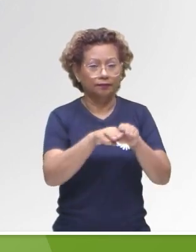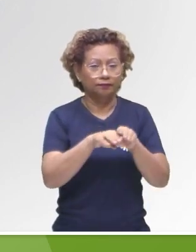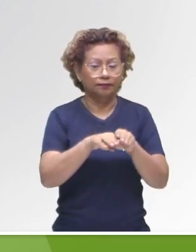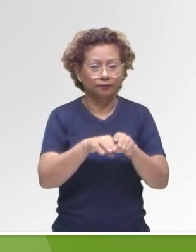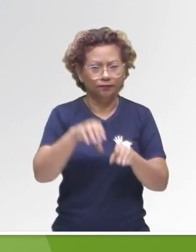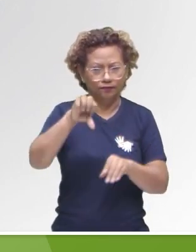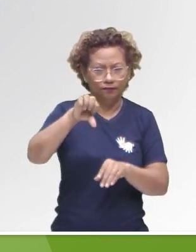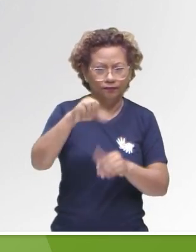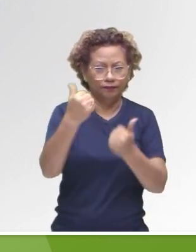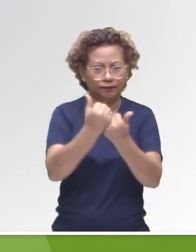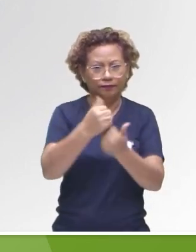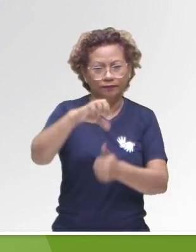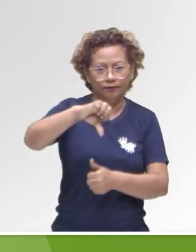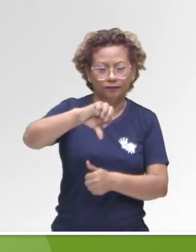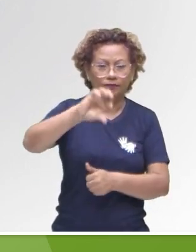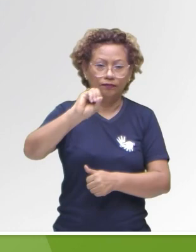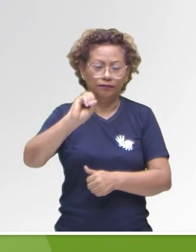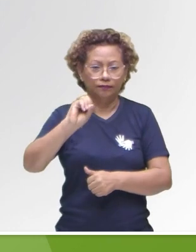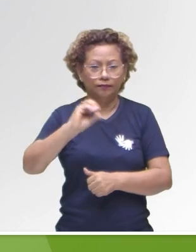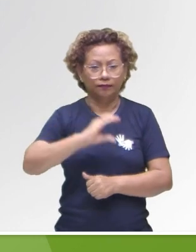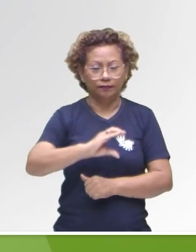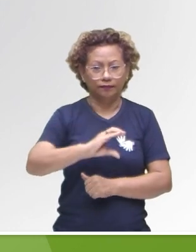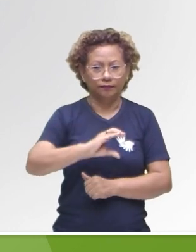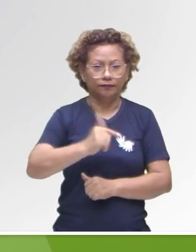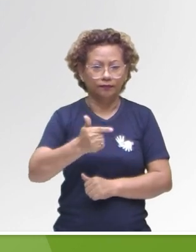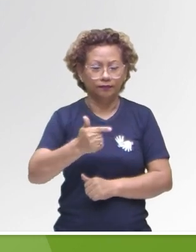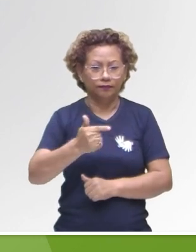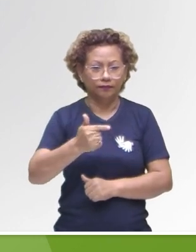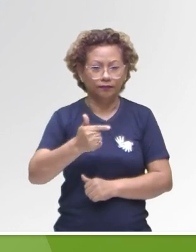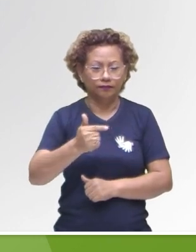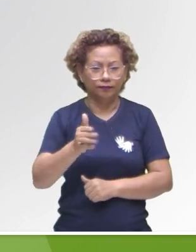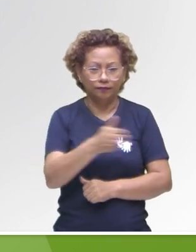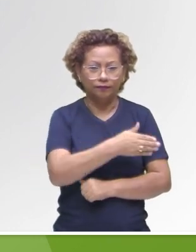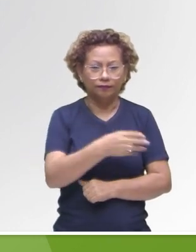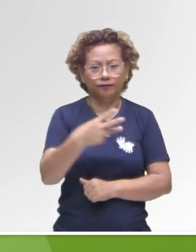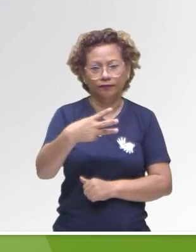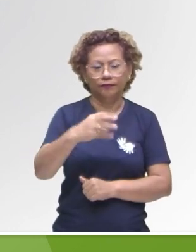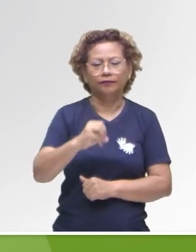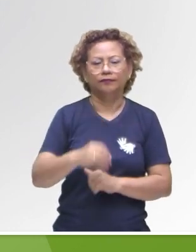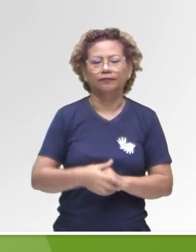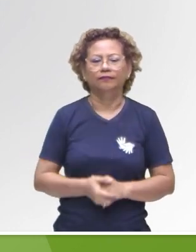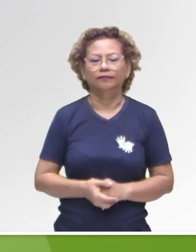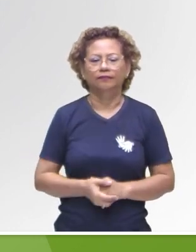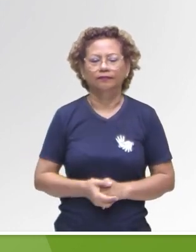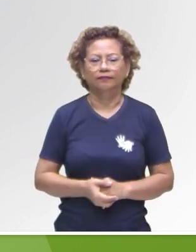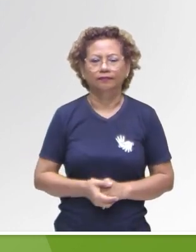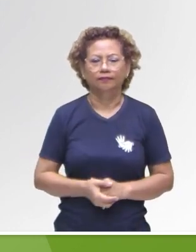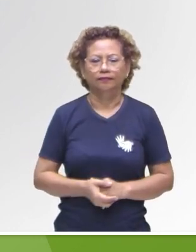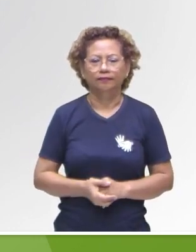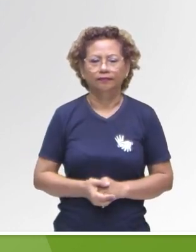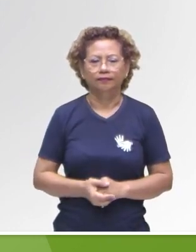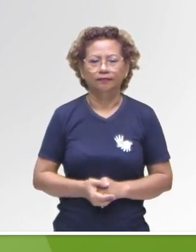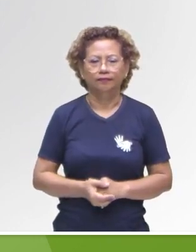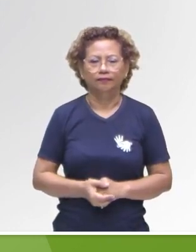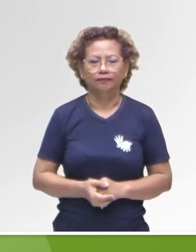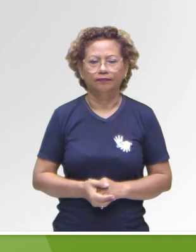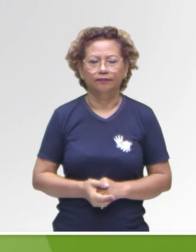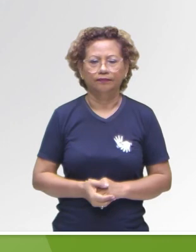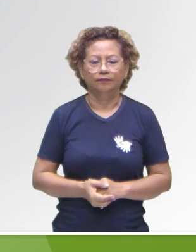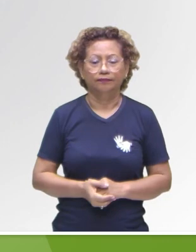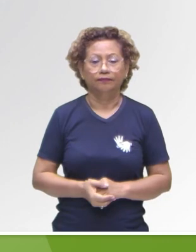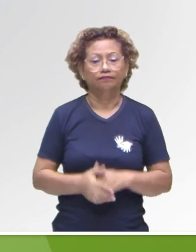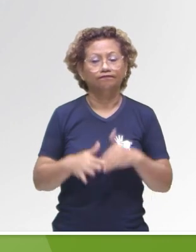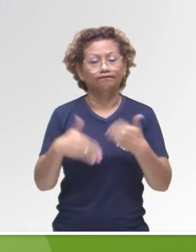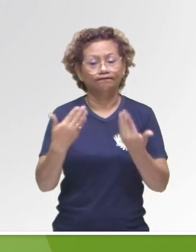90 dividido por 30, que é o valor do capacitor 2.